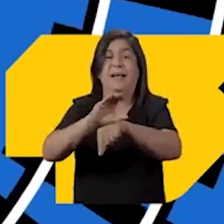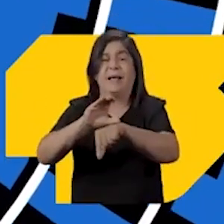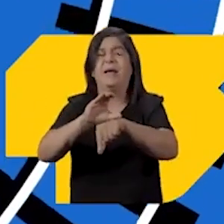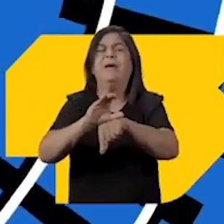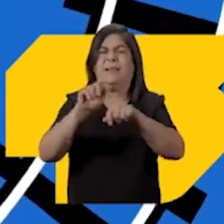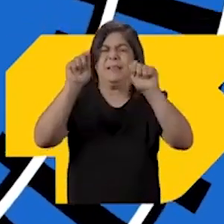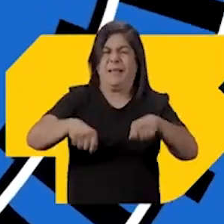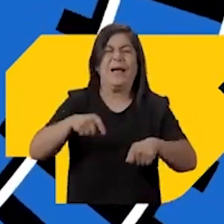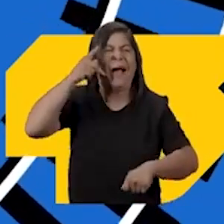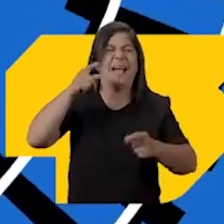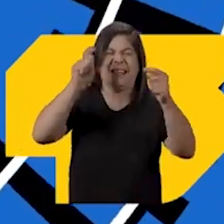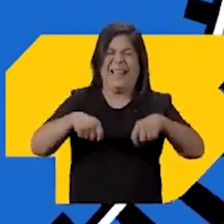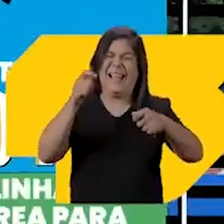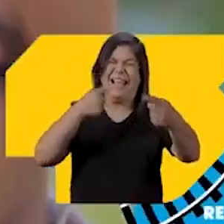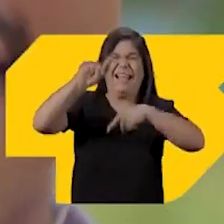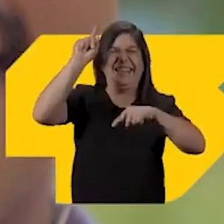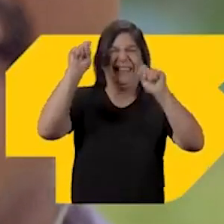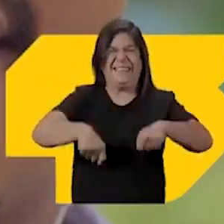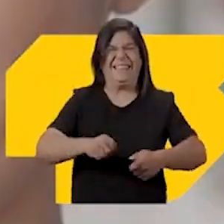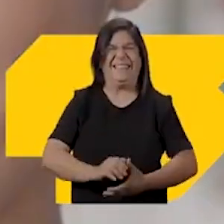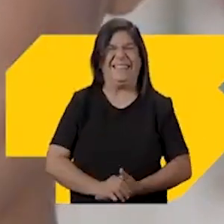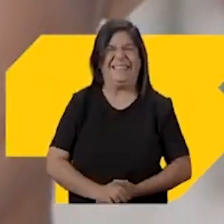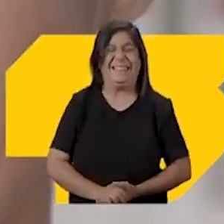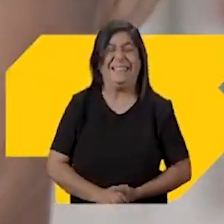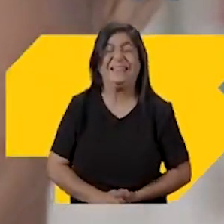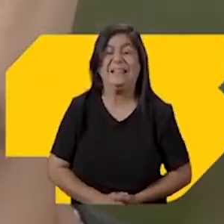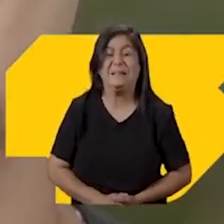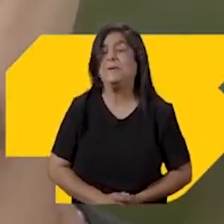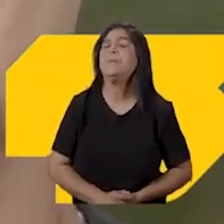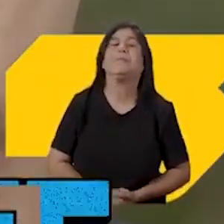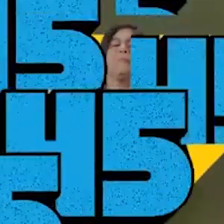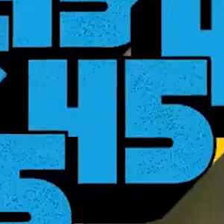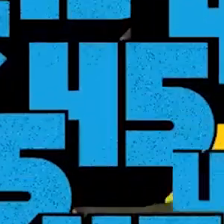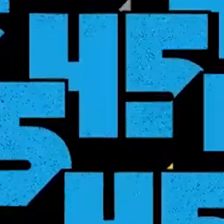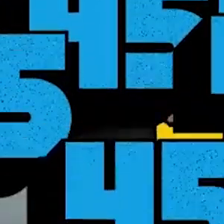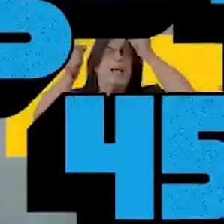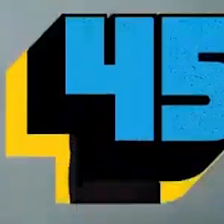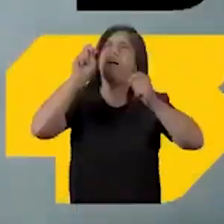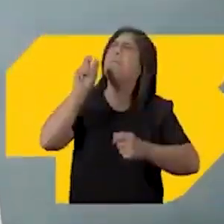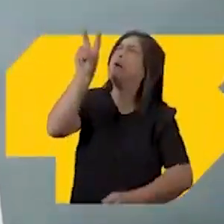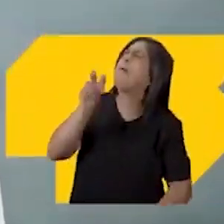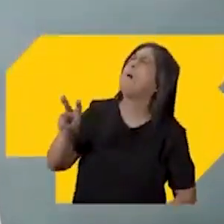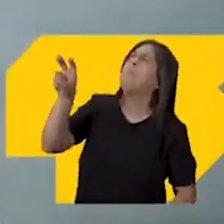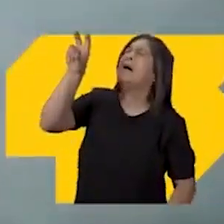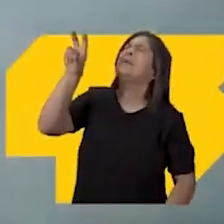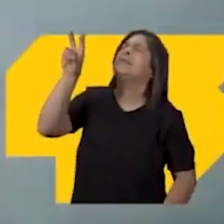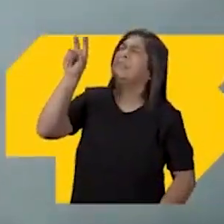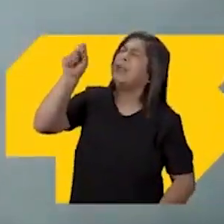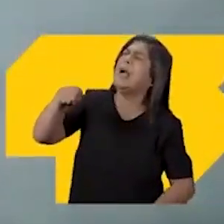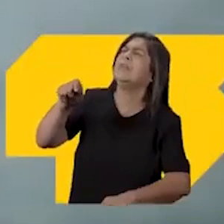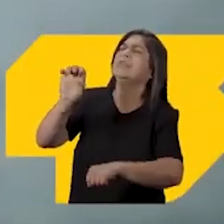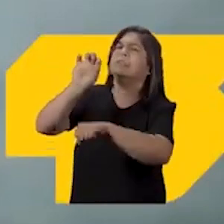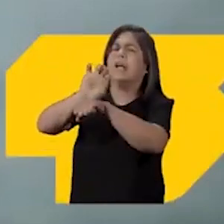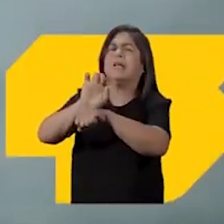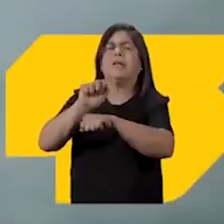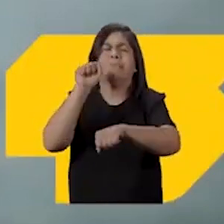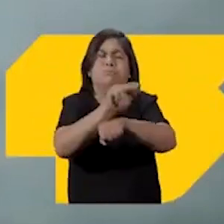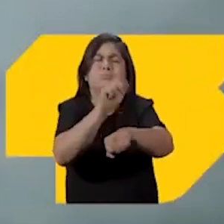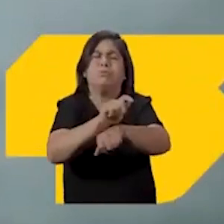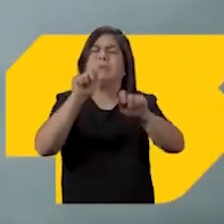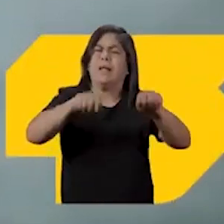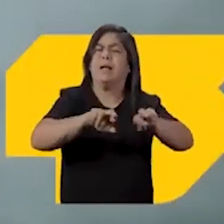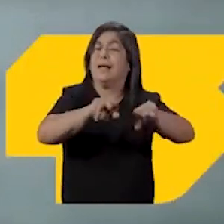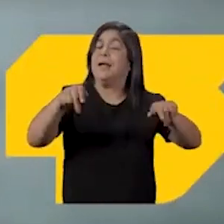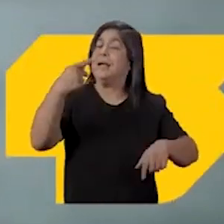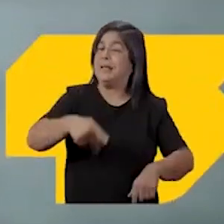férrea para carga no trecho Santa Rita-Cabedelo. Com Pedro, a Paraíba pode muito mais. Se inspirar em ideias que deram certo em outros lugares